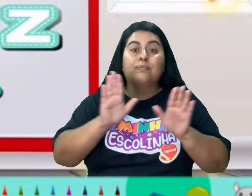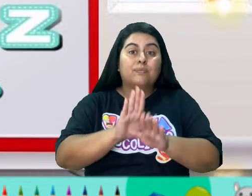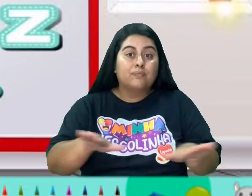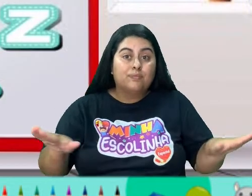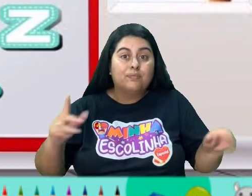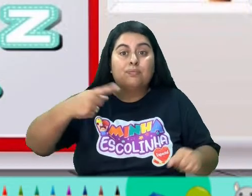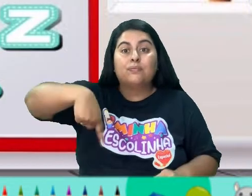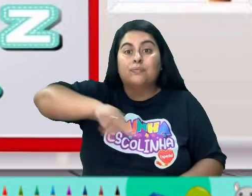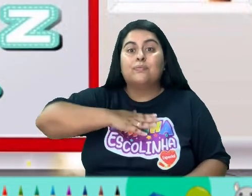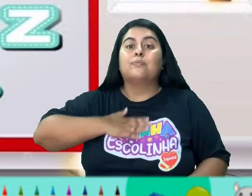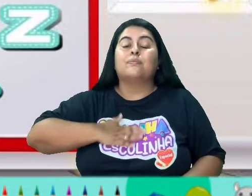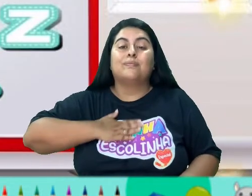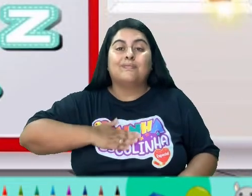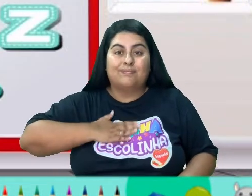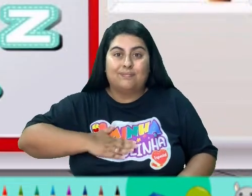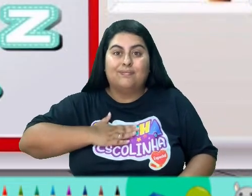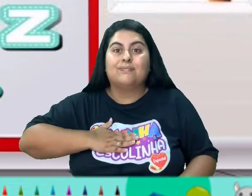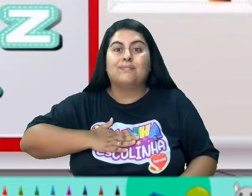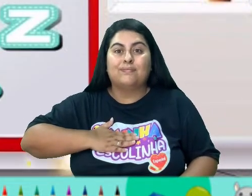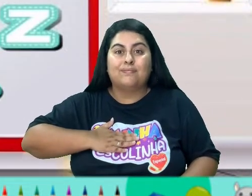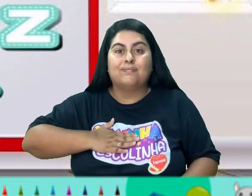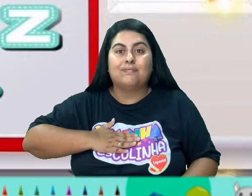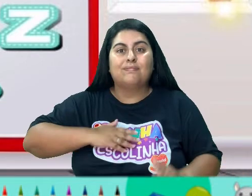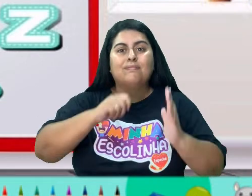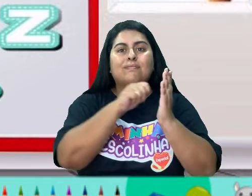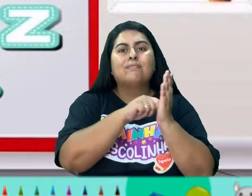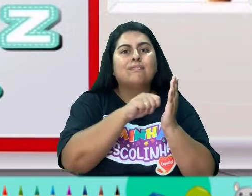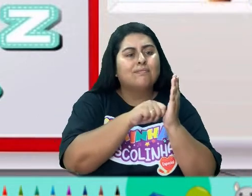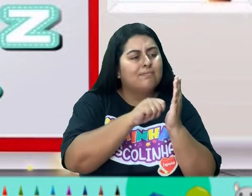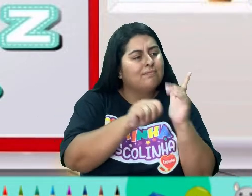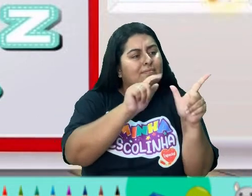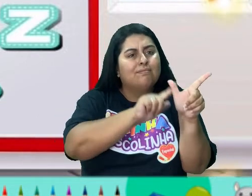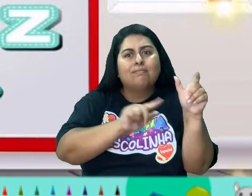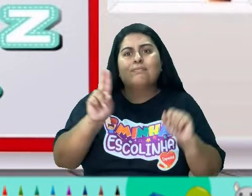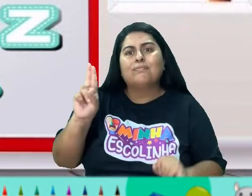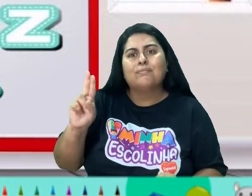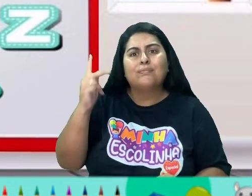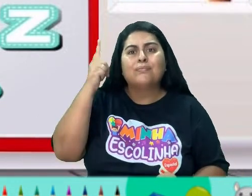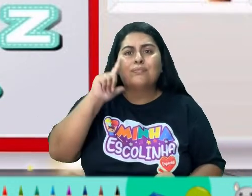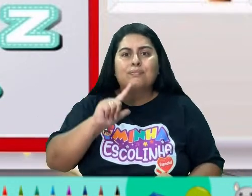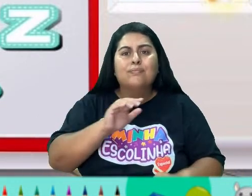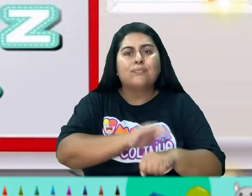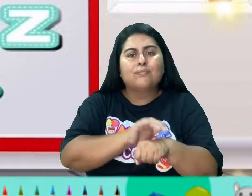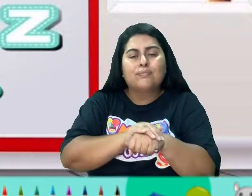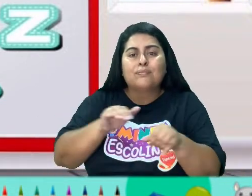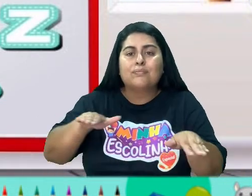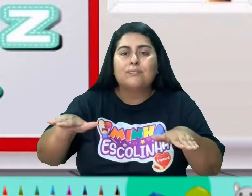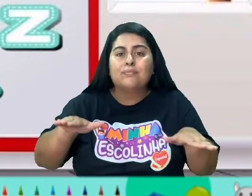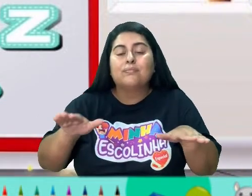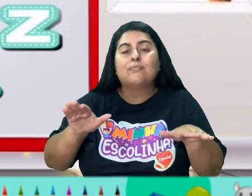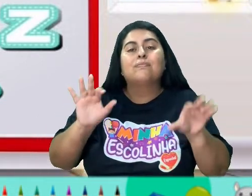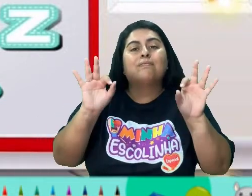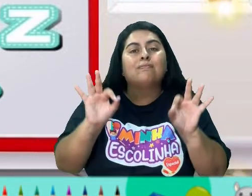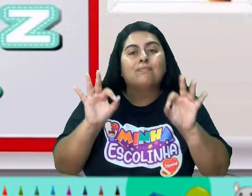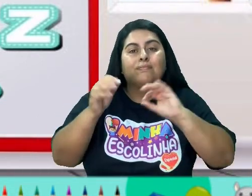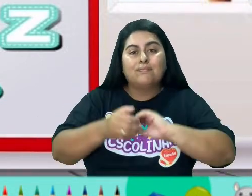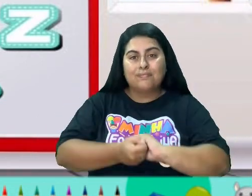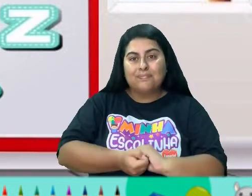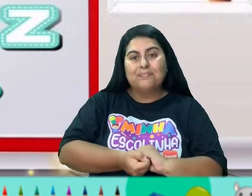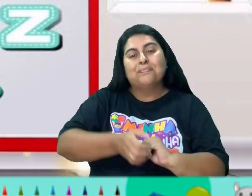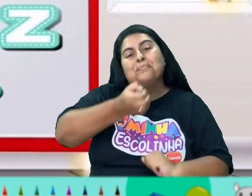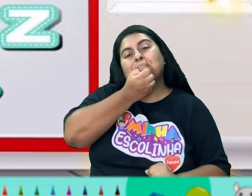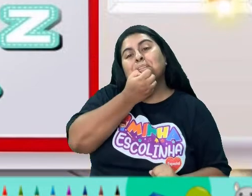E aí, crianças, vocês gostaram de escrever essa letrinha? Vocês conseguiram fazer o movimento